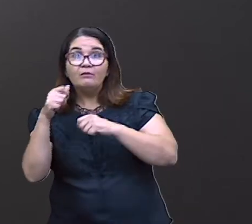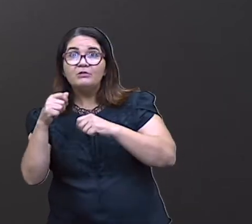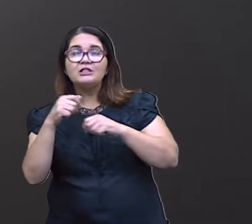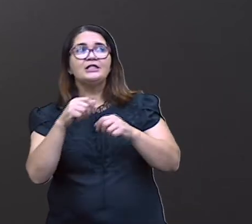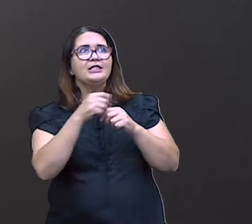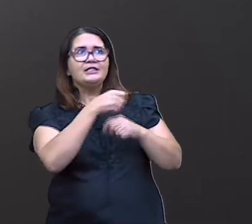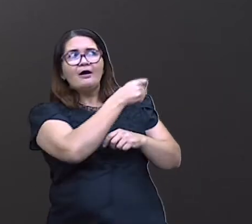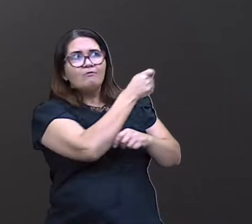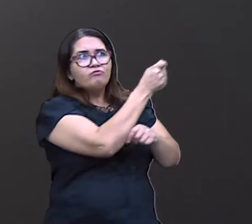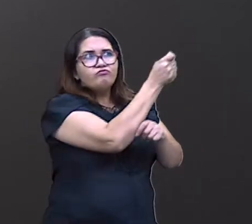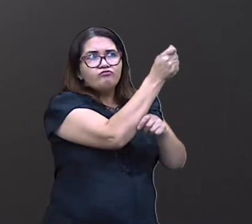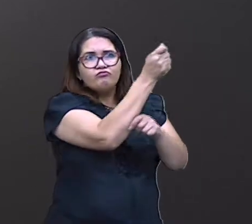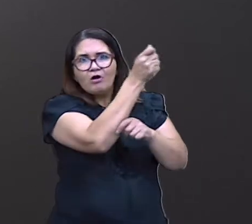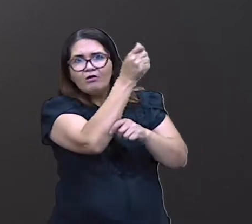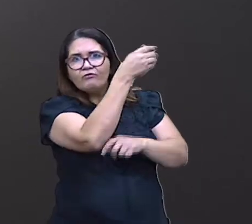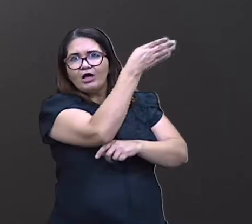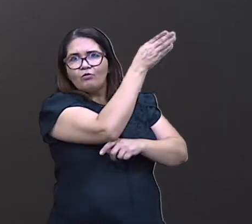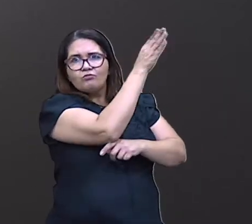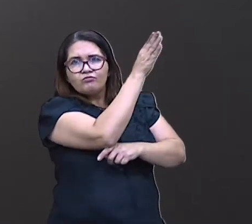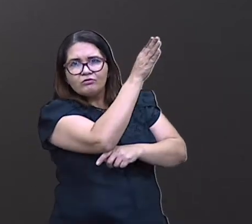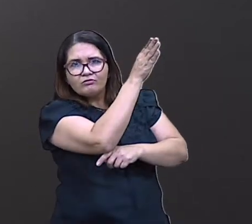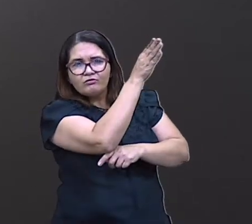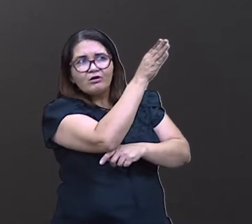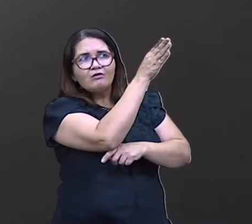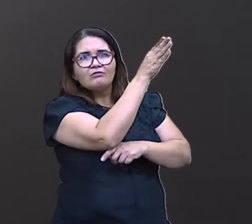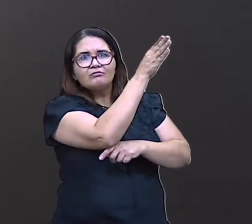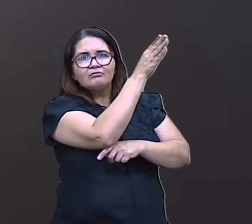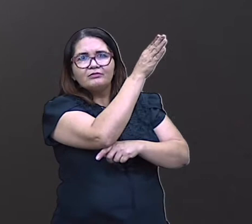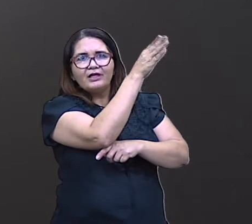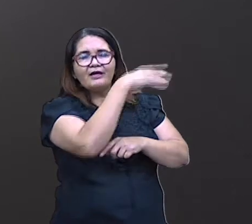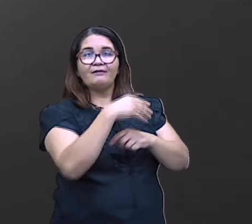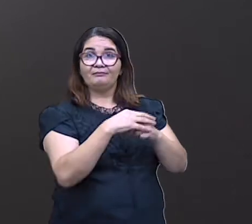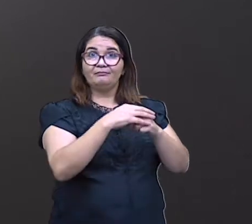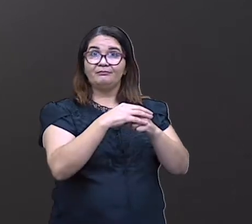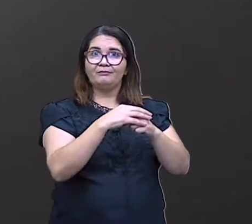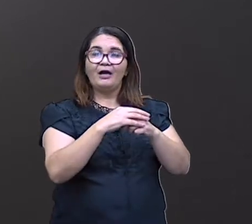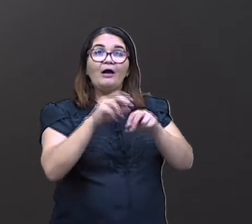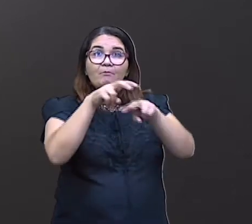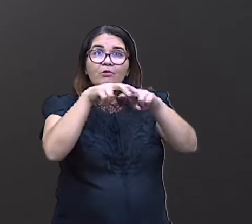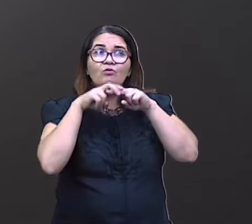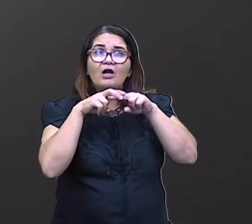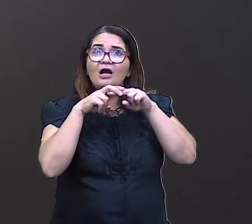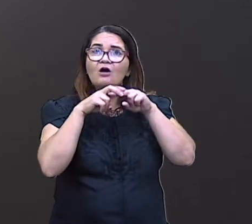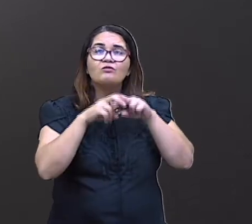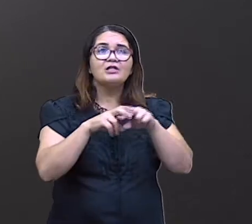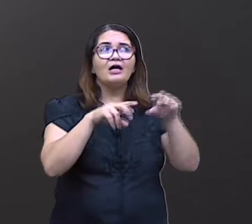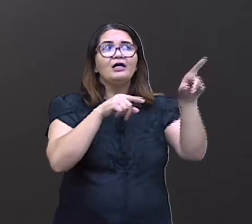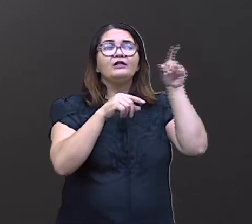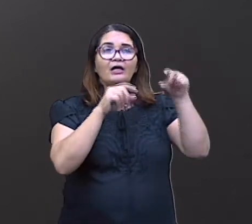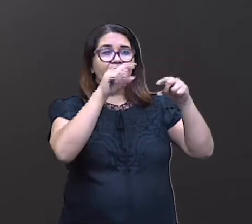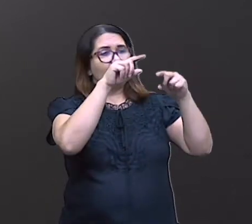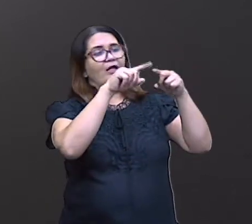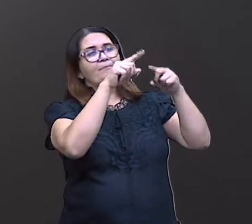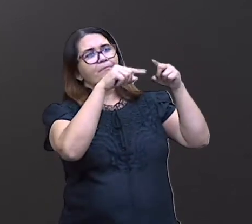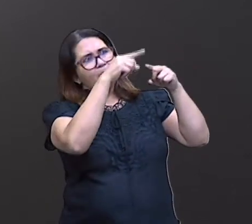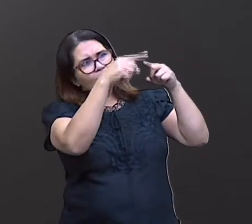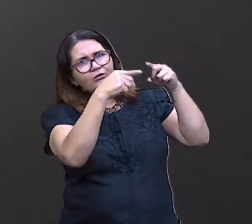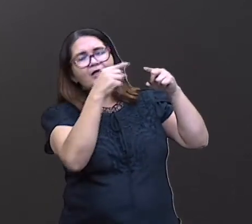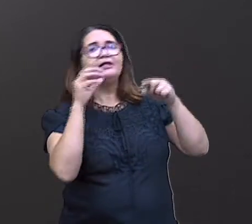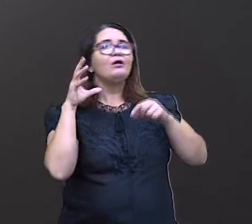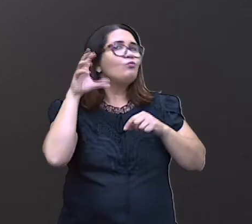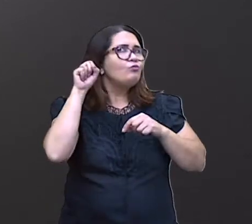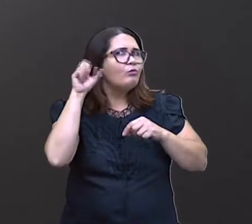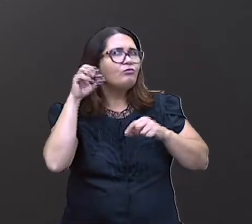o boom por conta do microfone, entenderam? Essa pessoa que também é conhecida aí como técnico de som ou